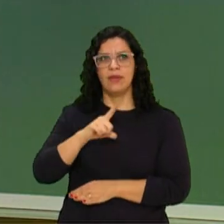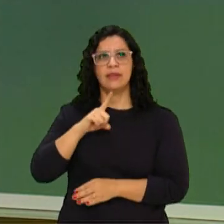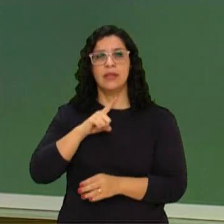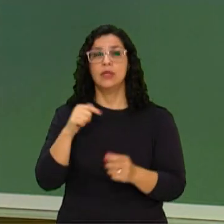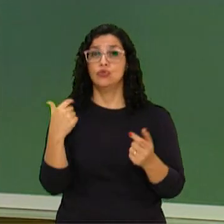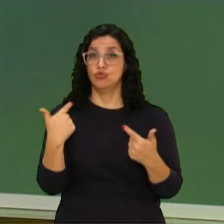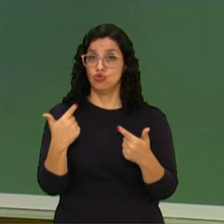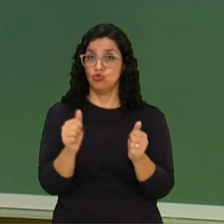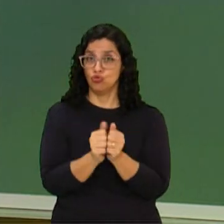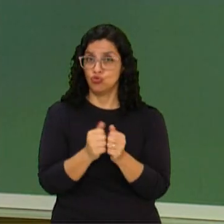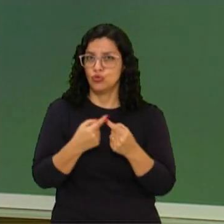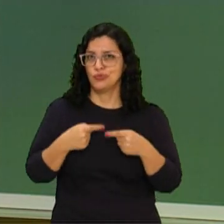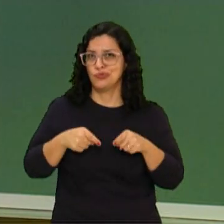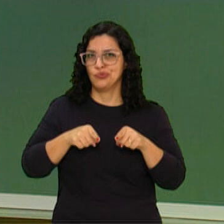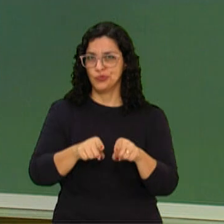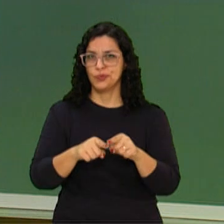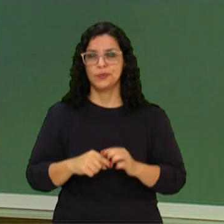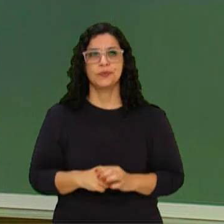trabalha os dois ali.